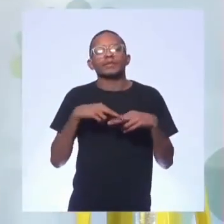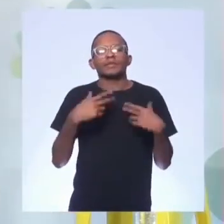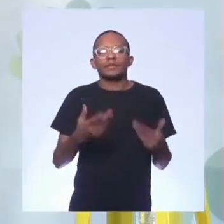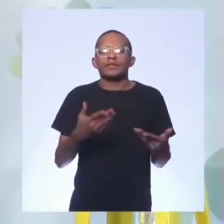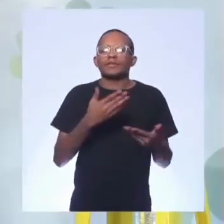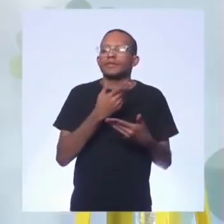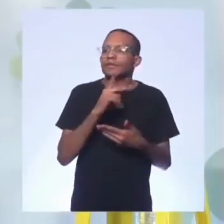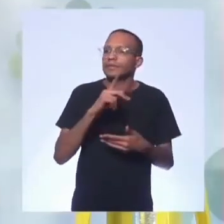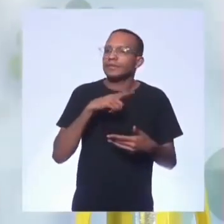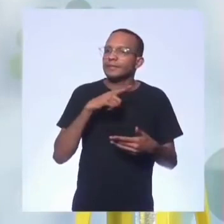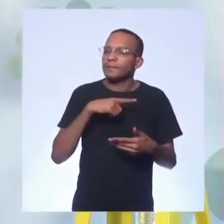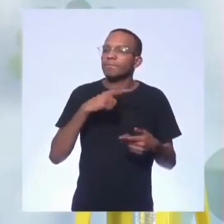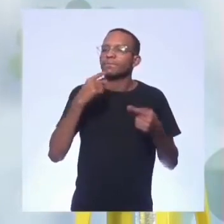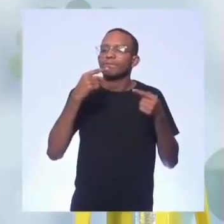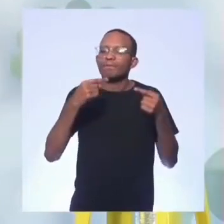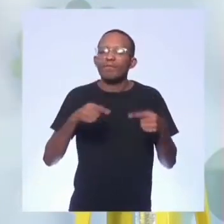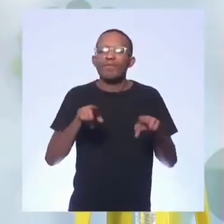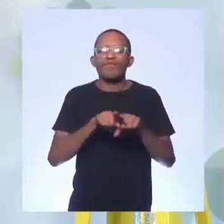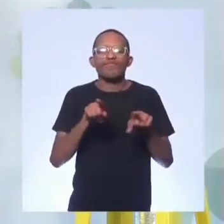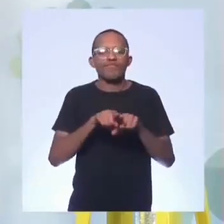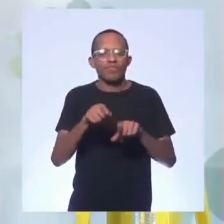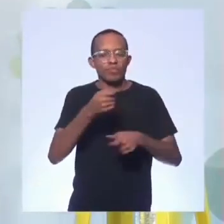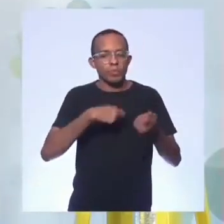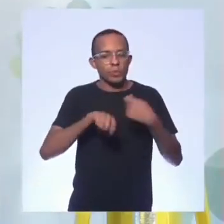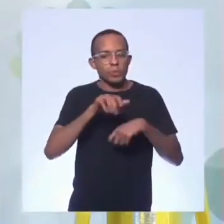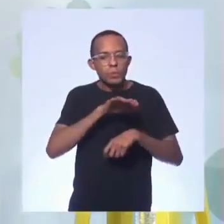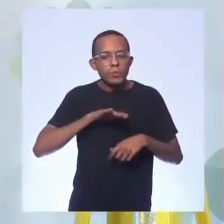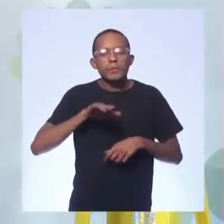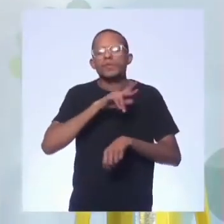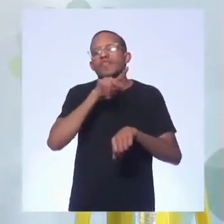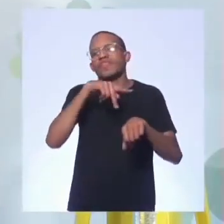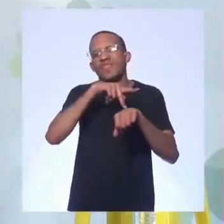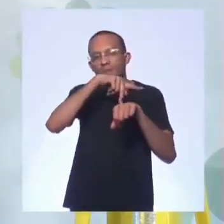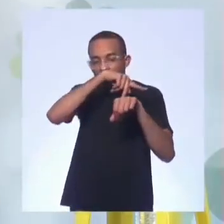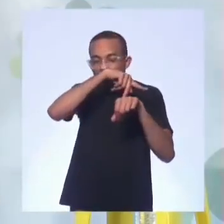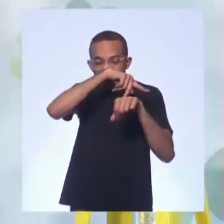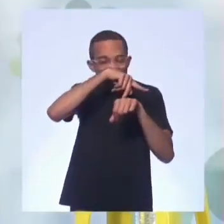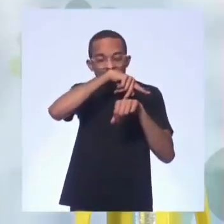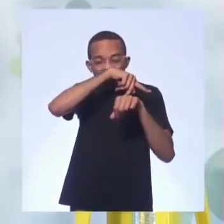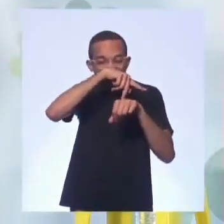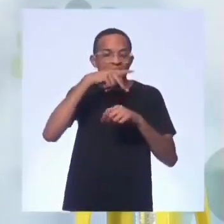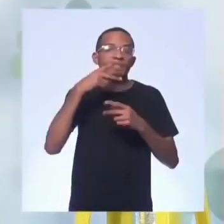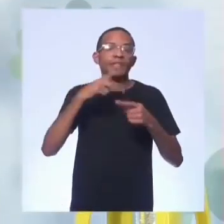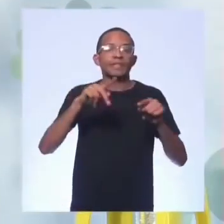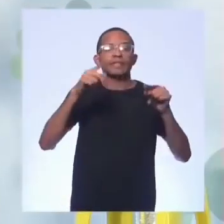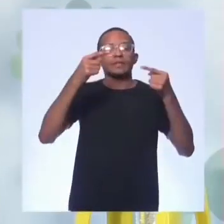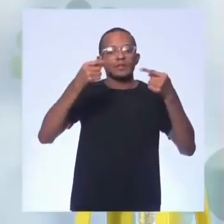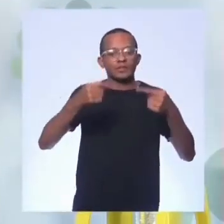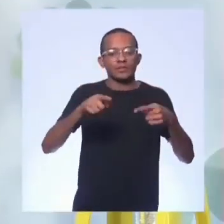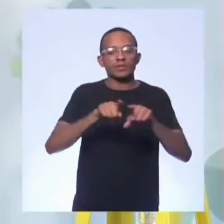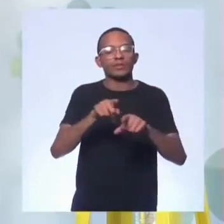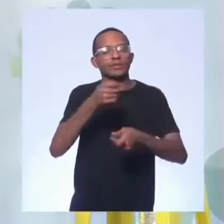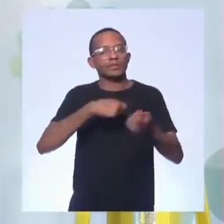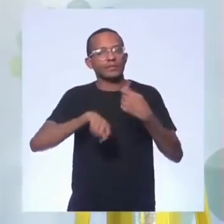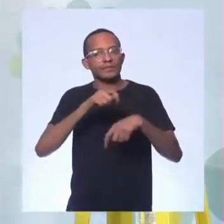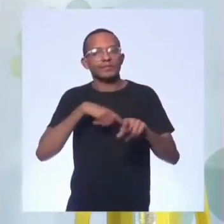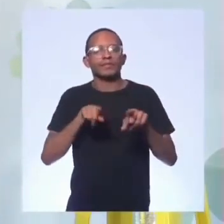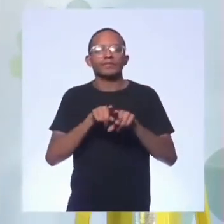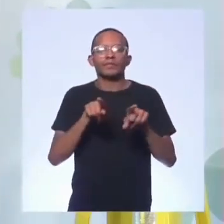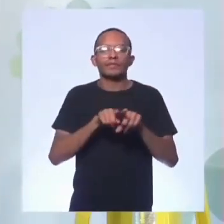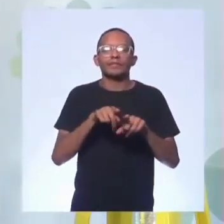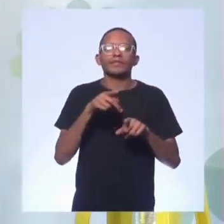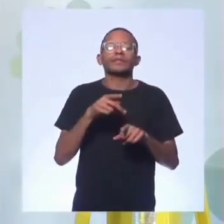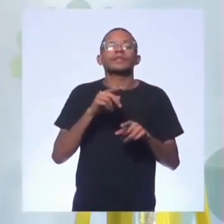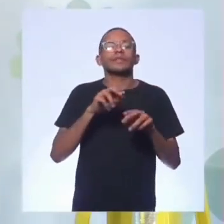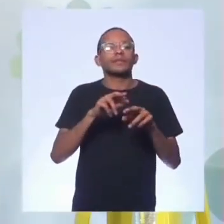então, você tem uma concorrência comercial entre os países. E essa concorrência comercial, ela